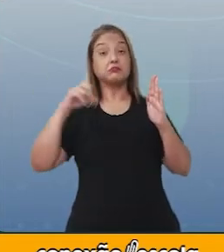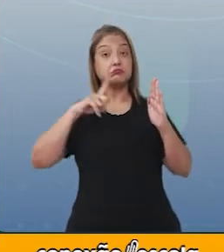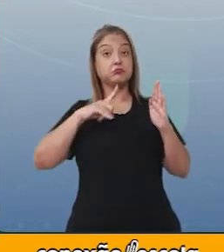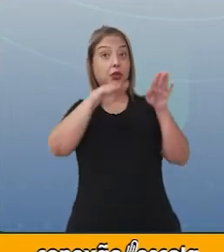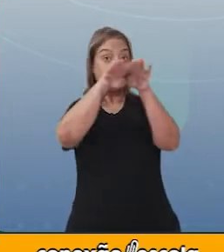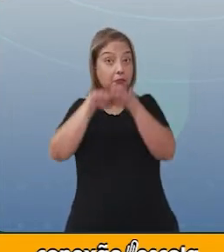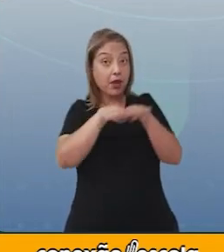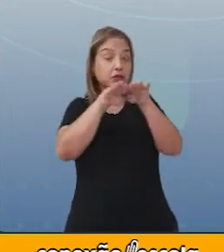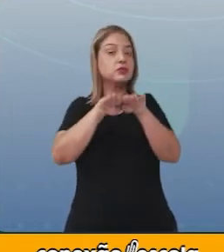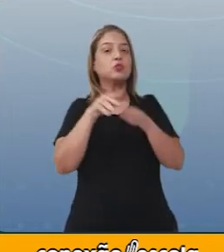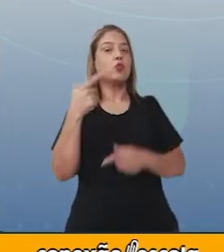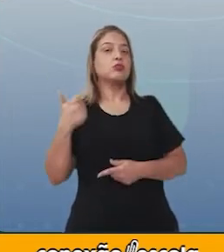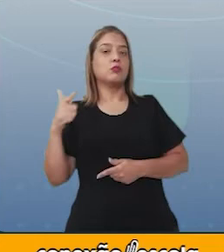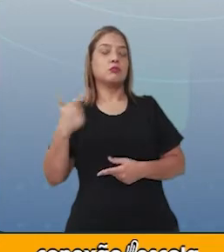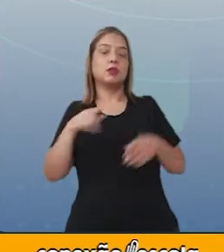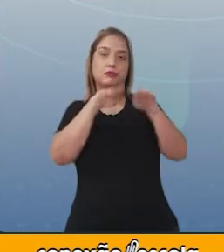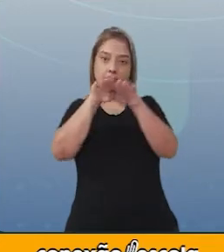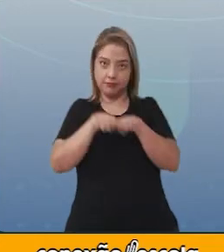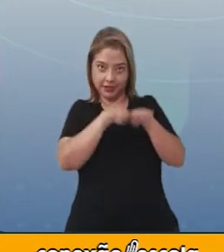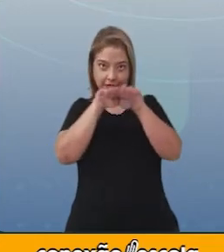recursivas e não recursivas.